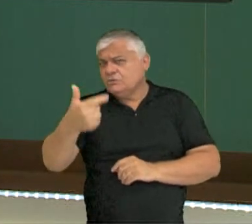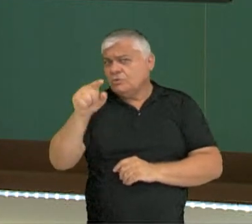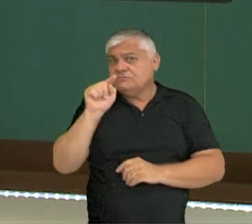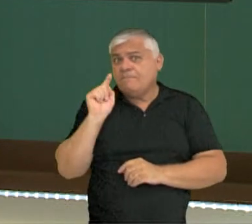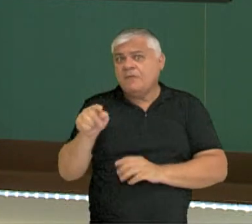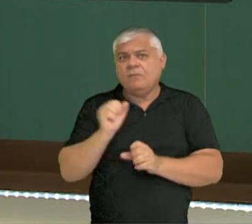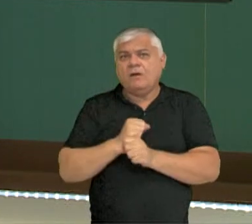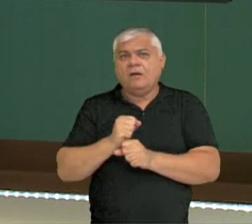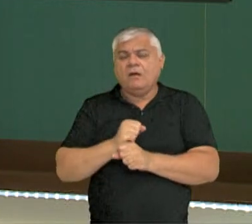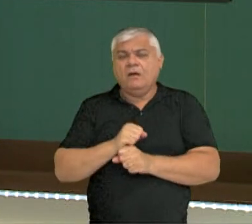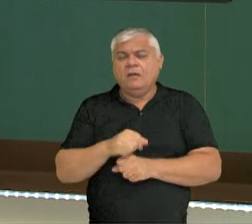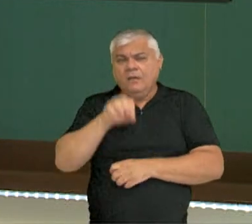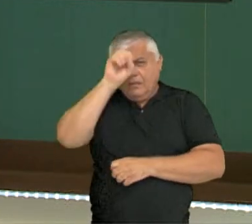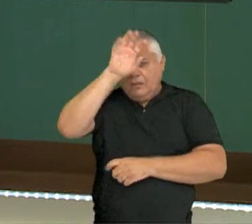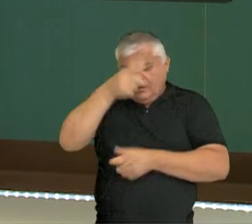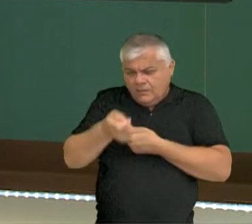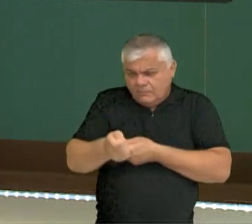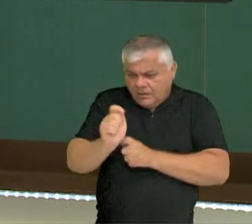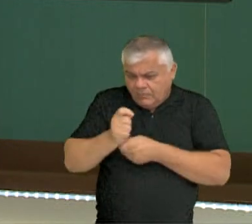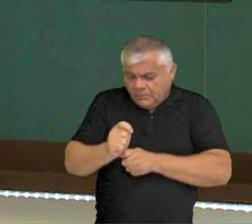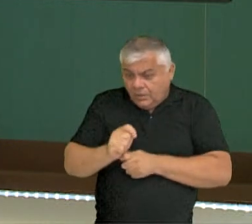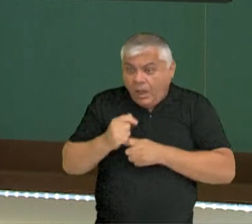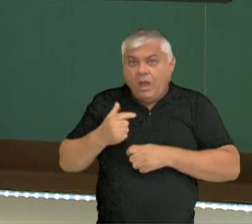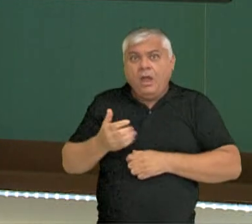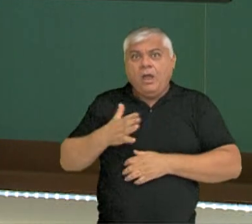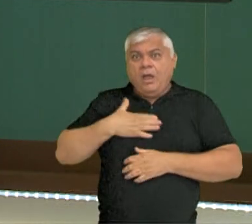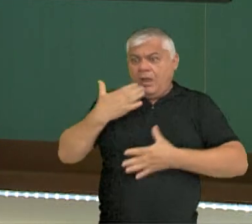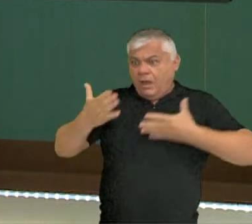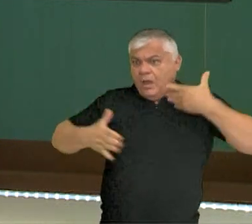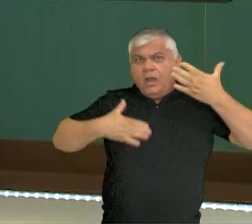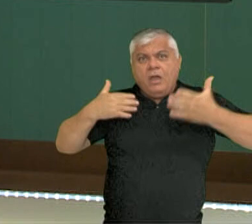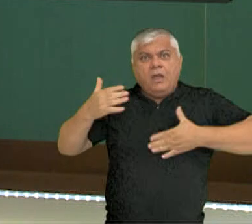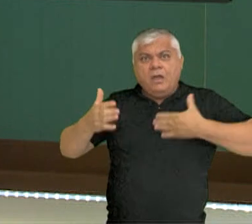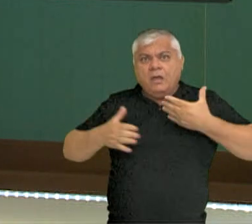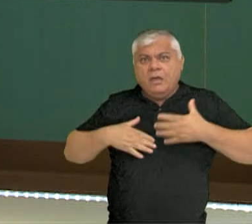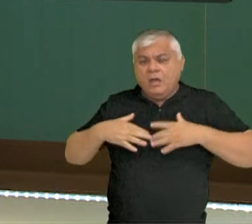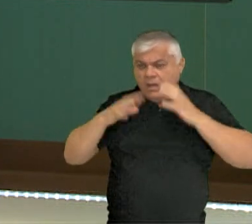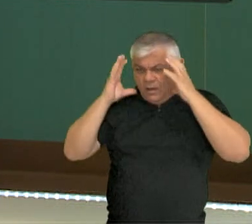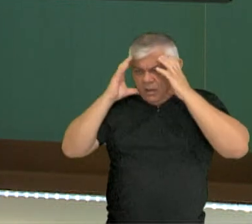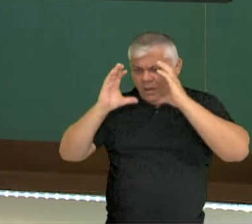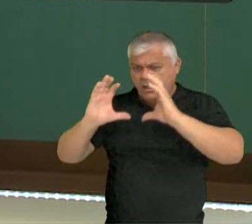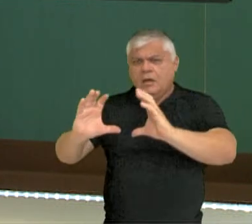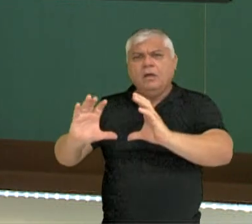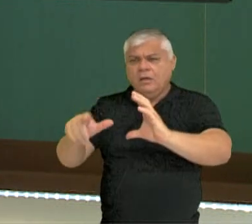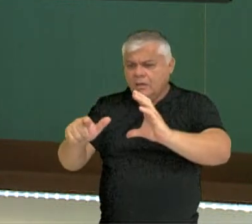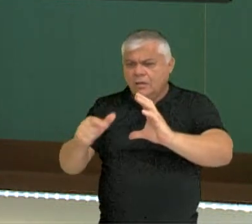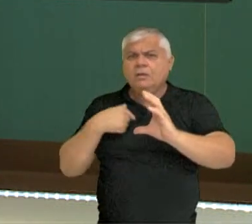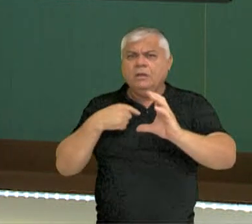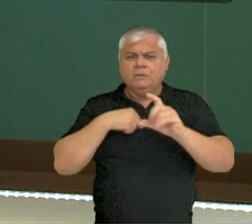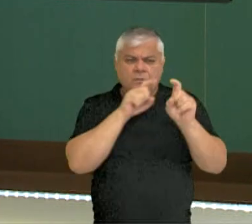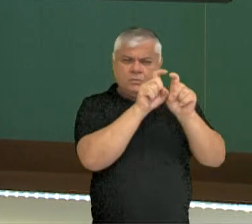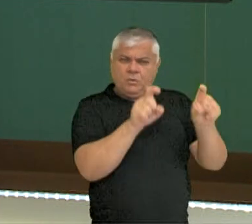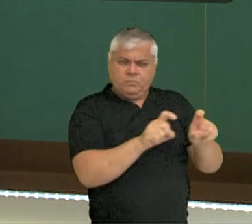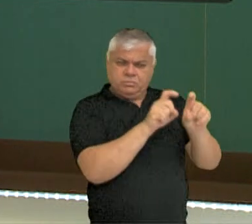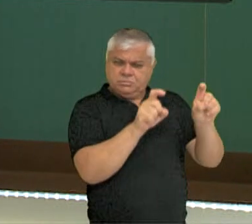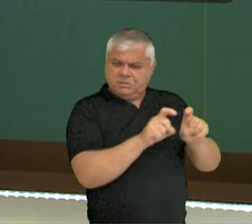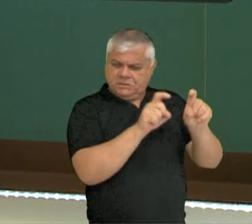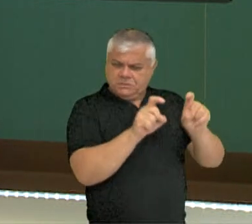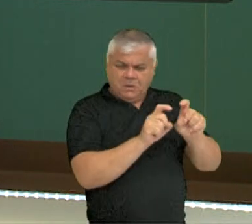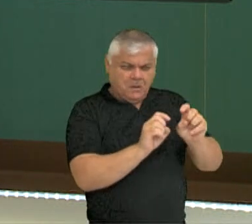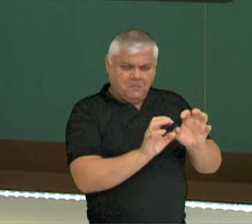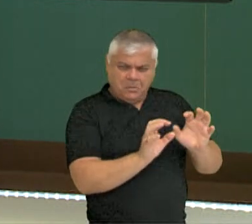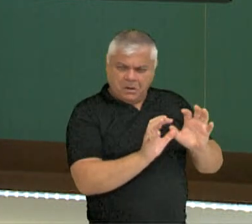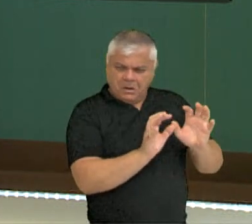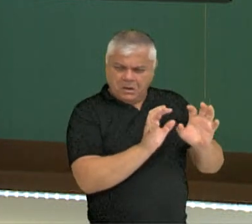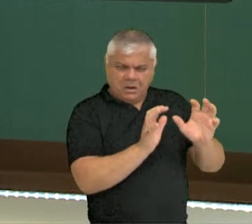a todos os arqueólogos quando melhorou a tecnologia e fizeram a computação gráfica de um crânio